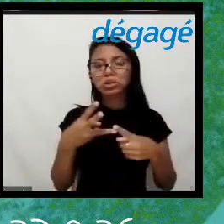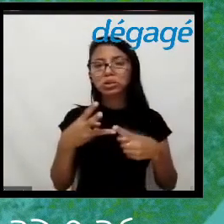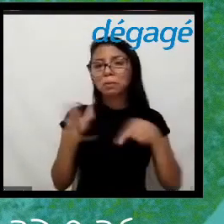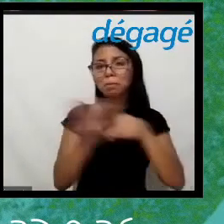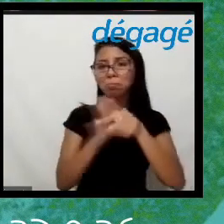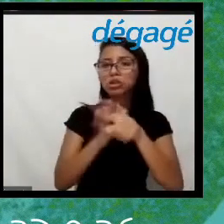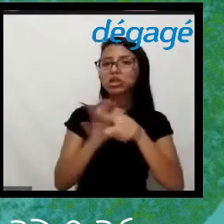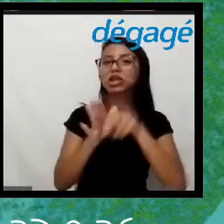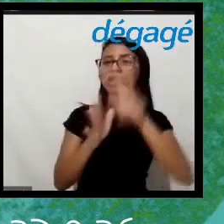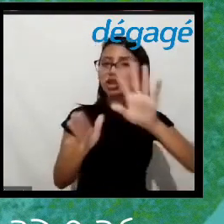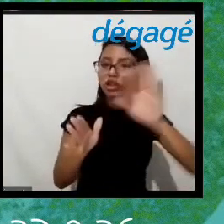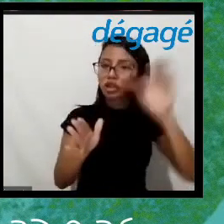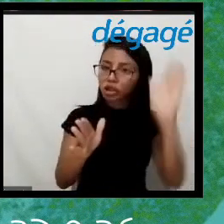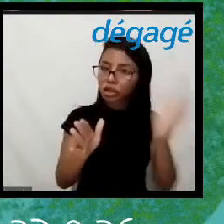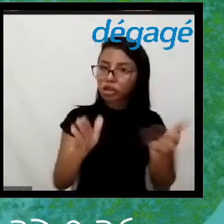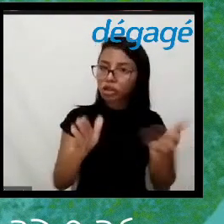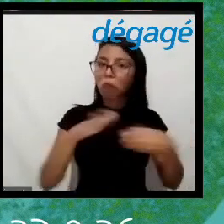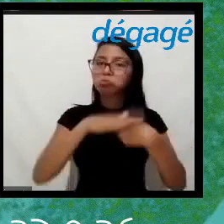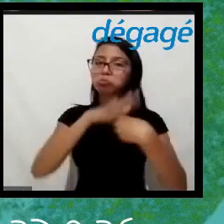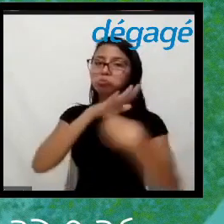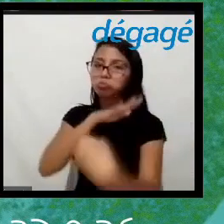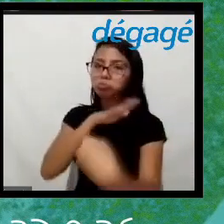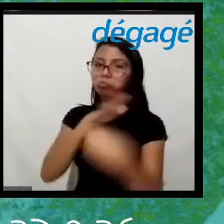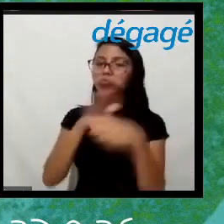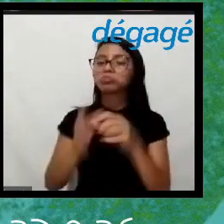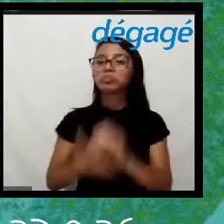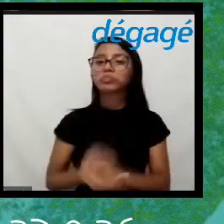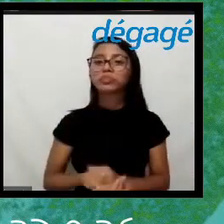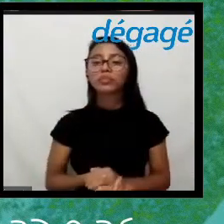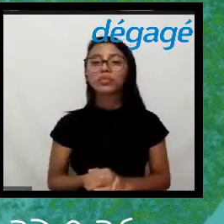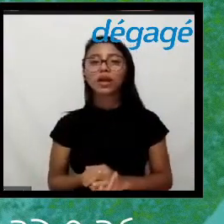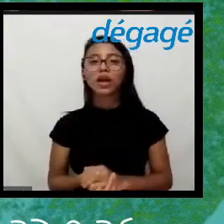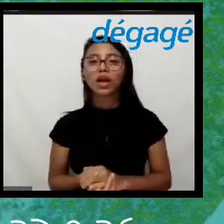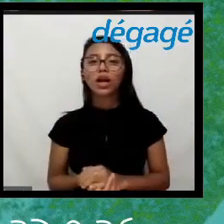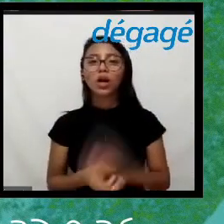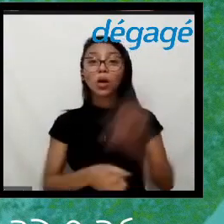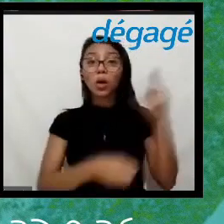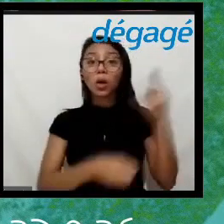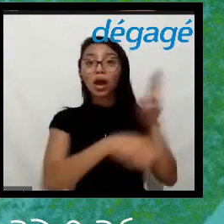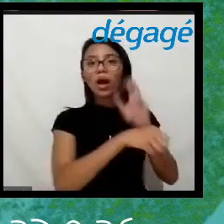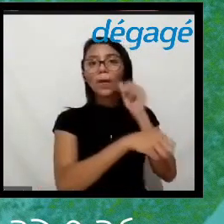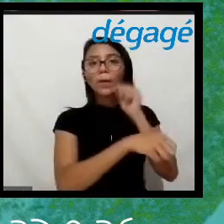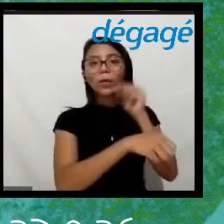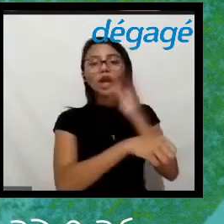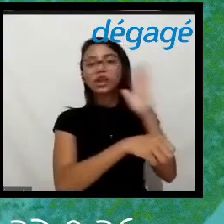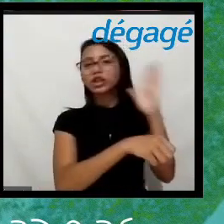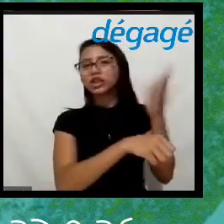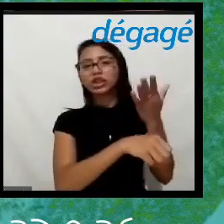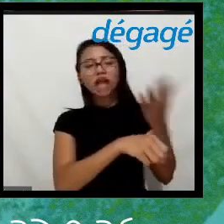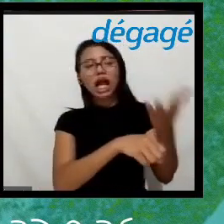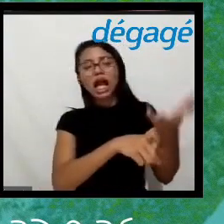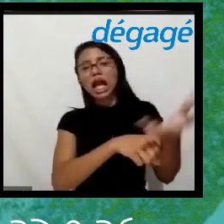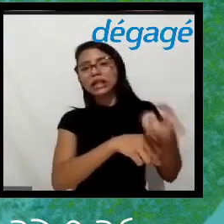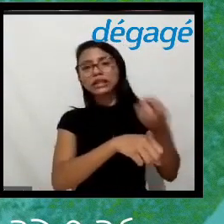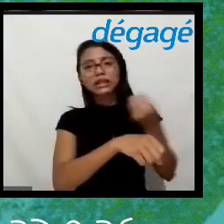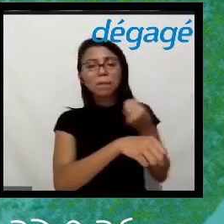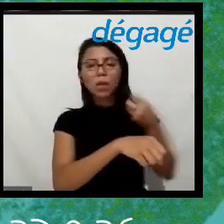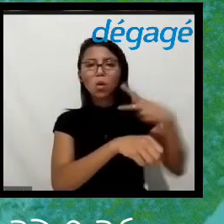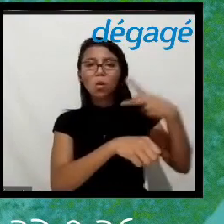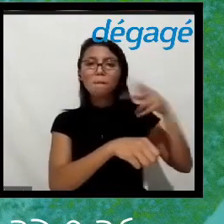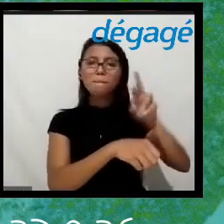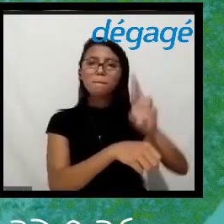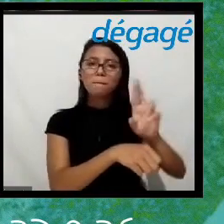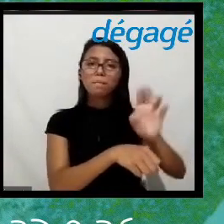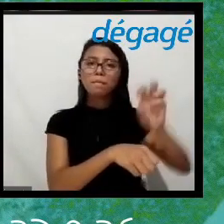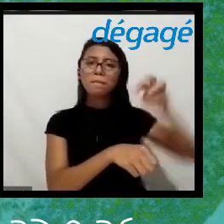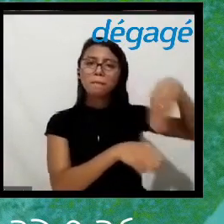Bonfatti. Já foi premiado diversas vezes, promoveu vários eventos, participou de tantos outros, ofereceu oficinas de sensibilização para